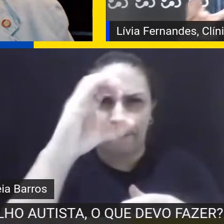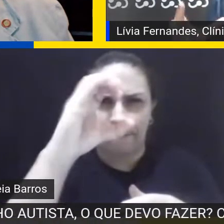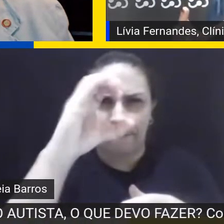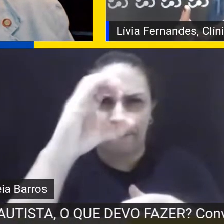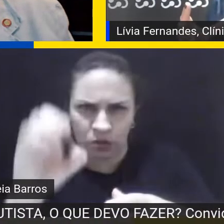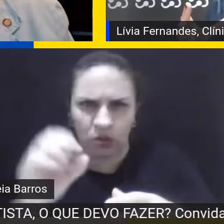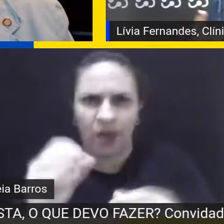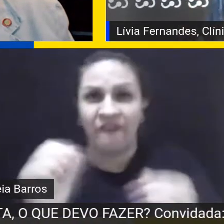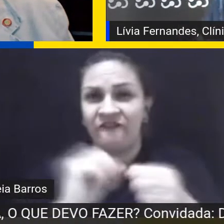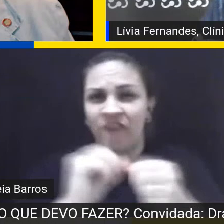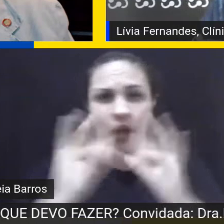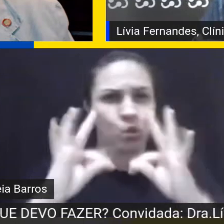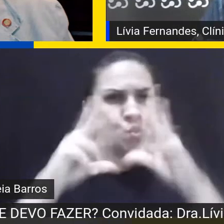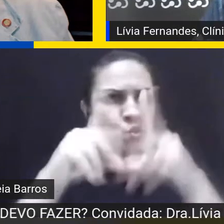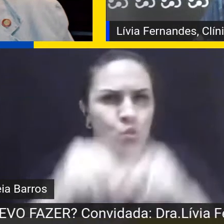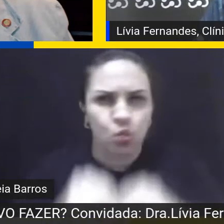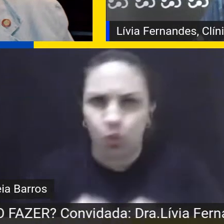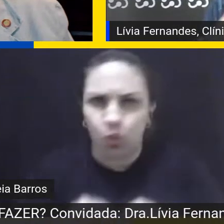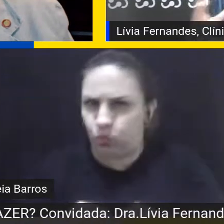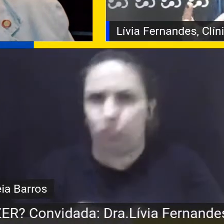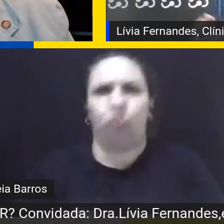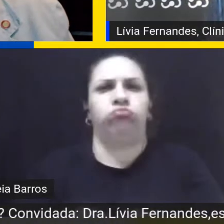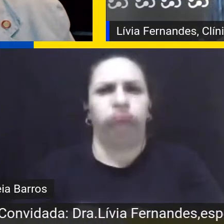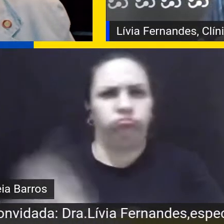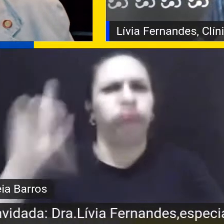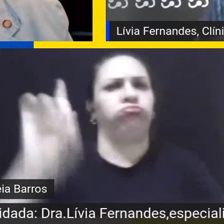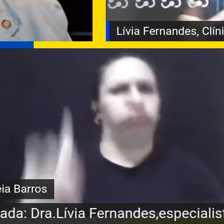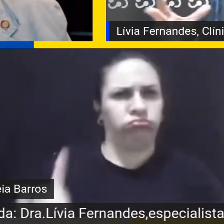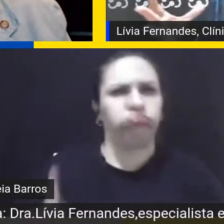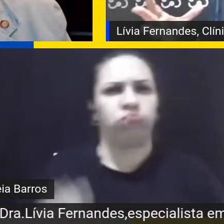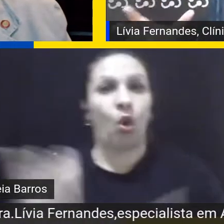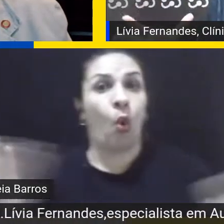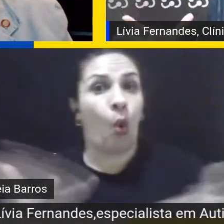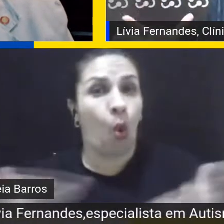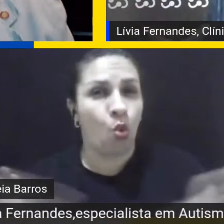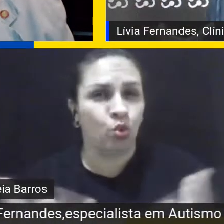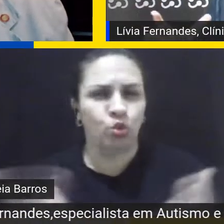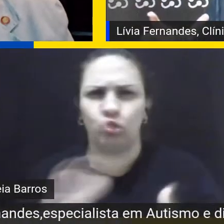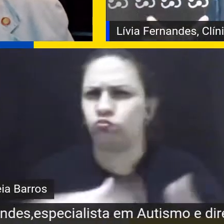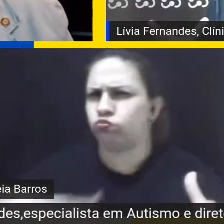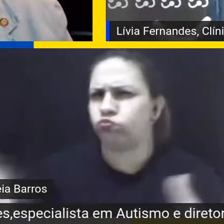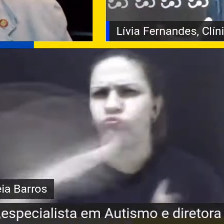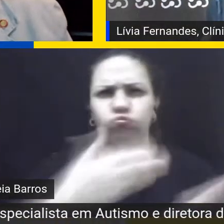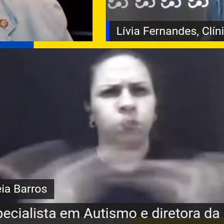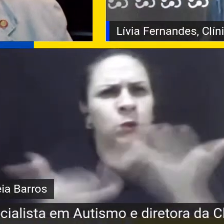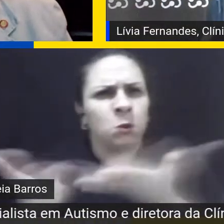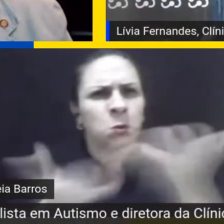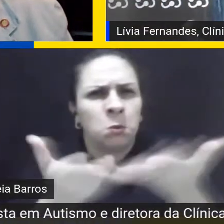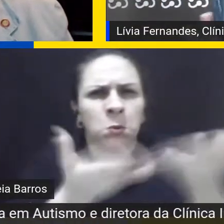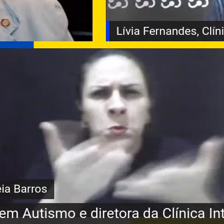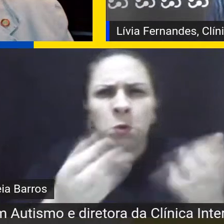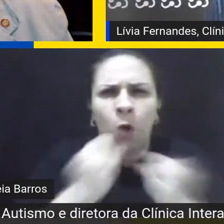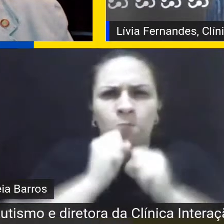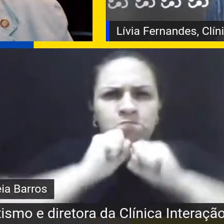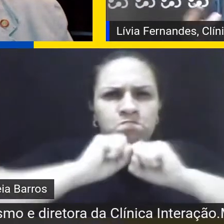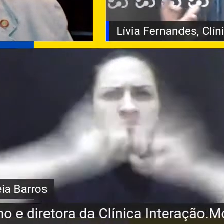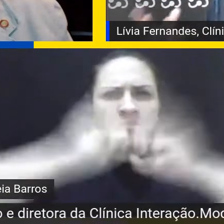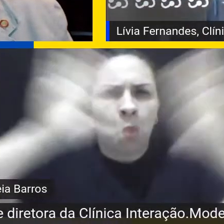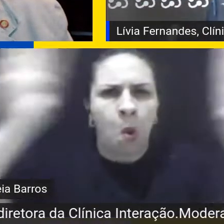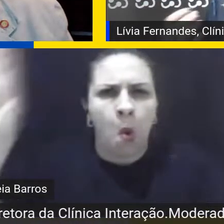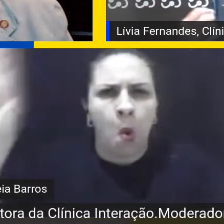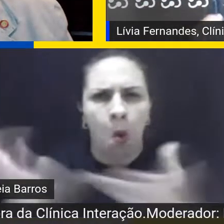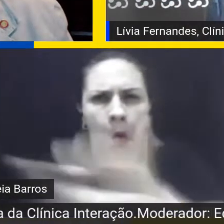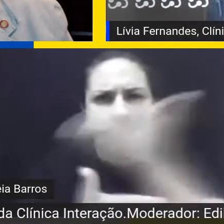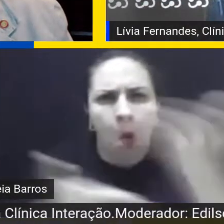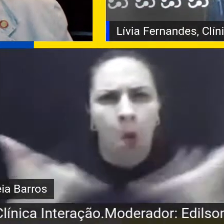tem direito. Então, hoje ela é assistida em todas as terapias multiprofissionais, como é assistida